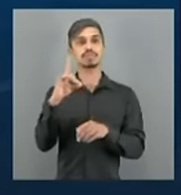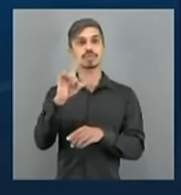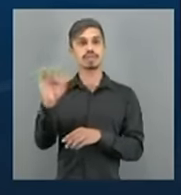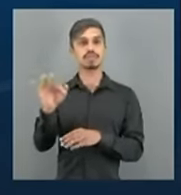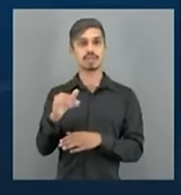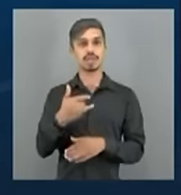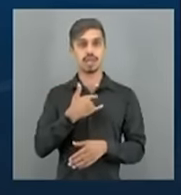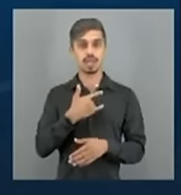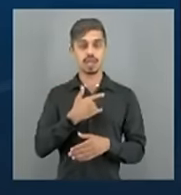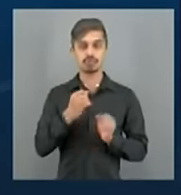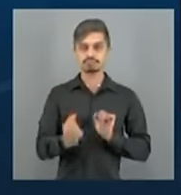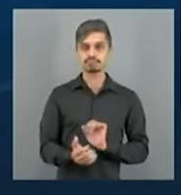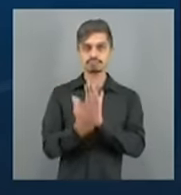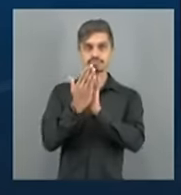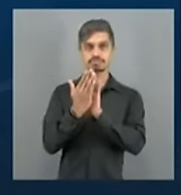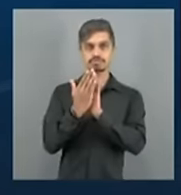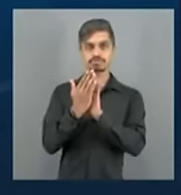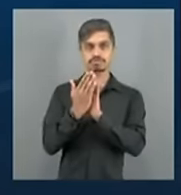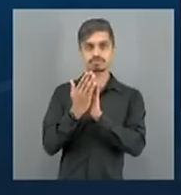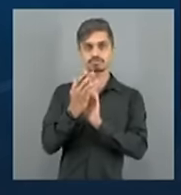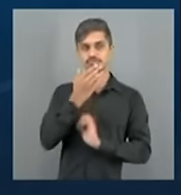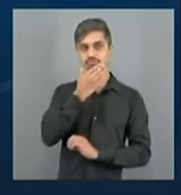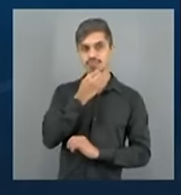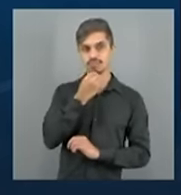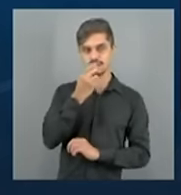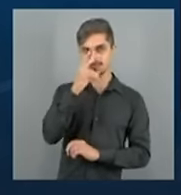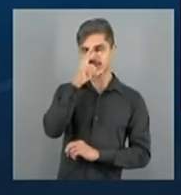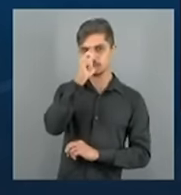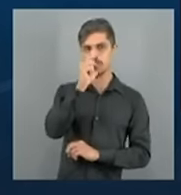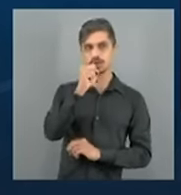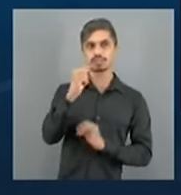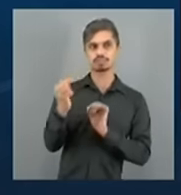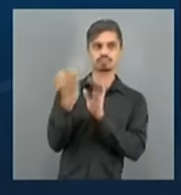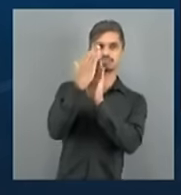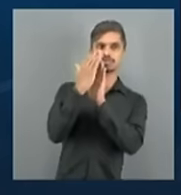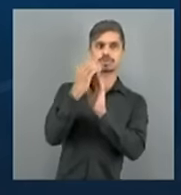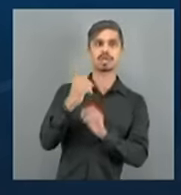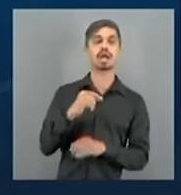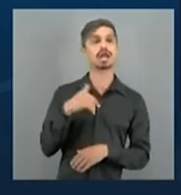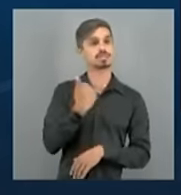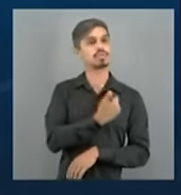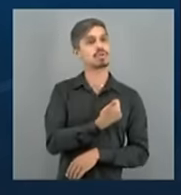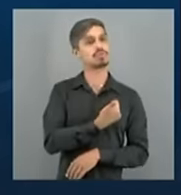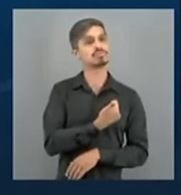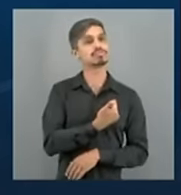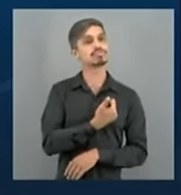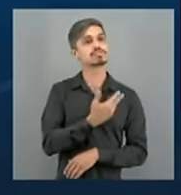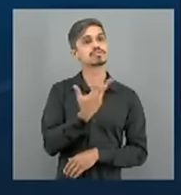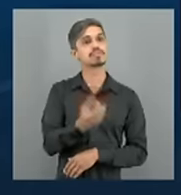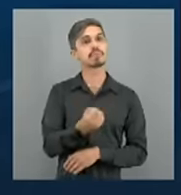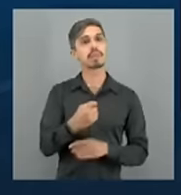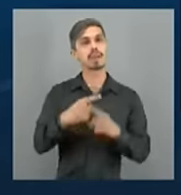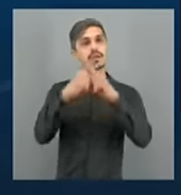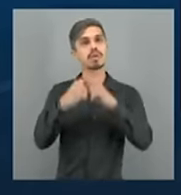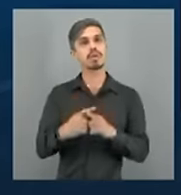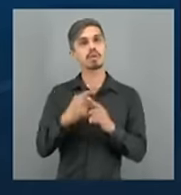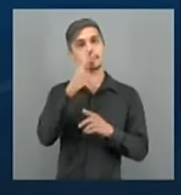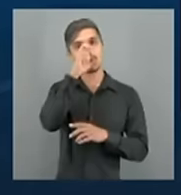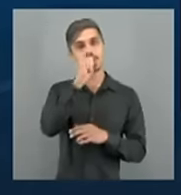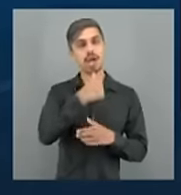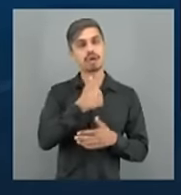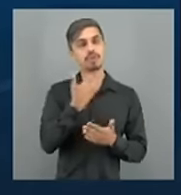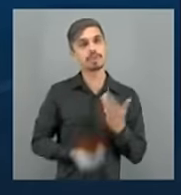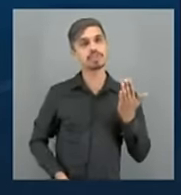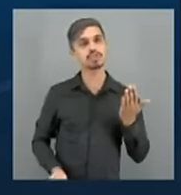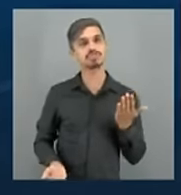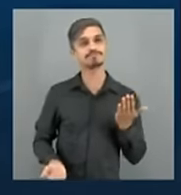eu bati de frente com caras muito fortes, né? E aí a gente vai naquela luta de poder. Infelizmente, eu perdi.